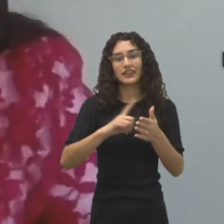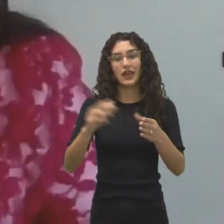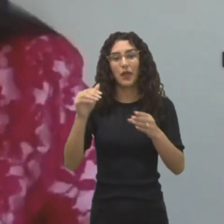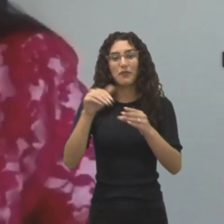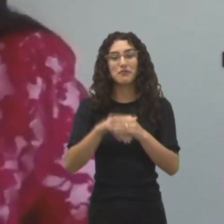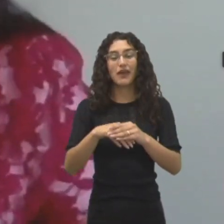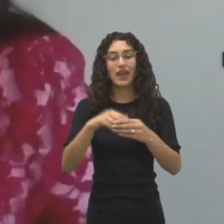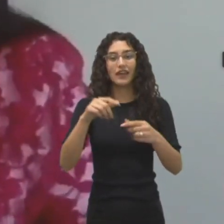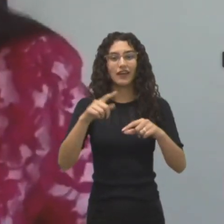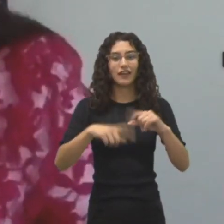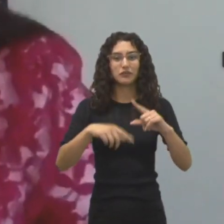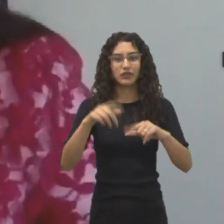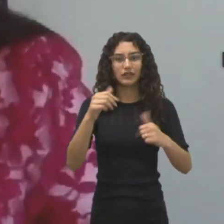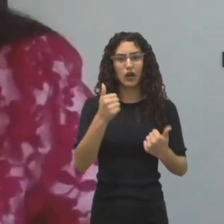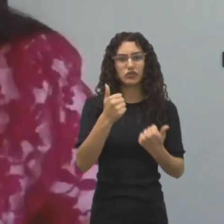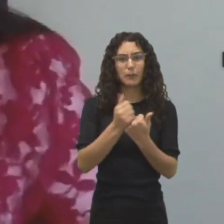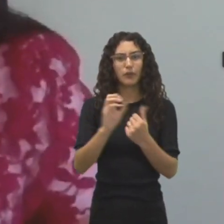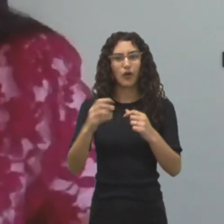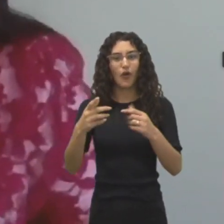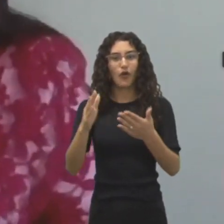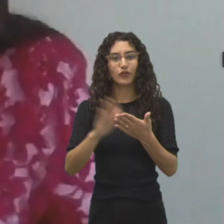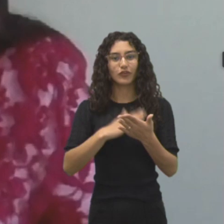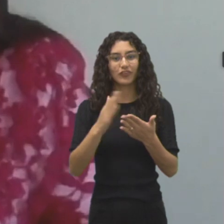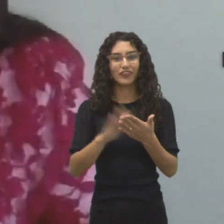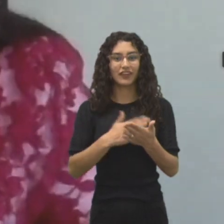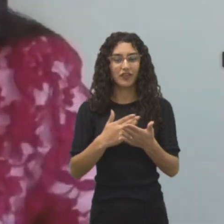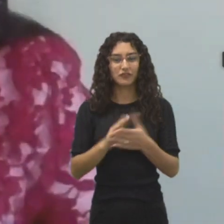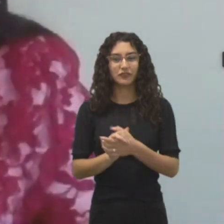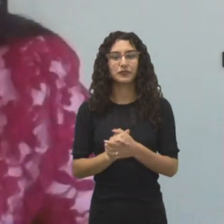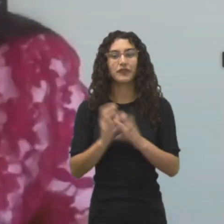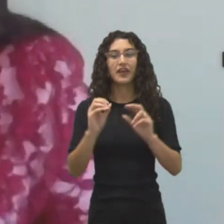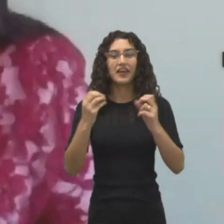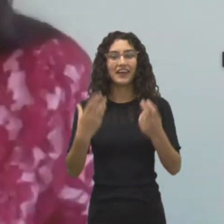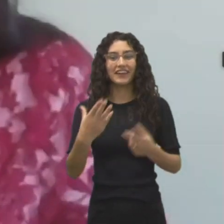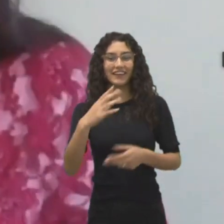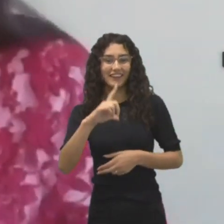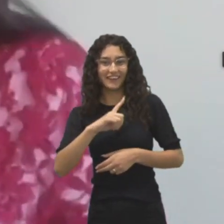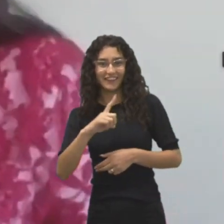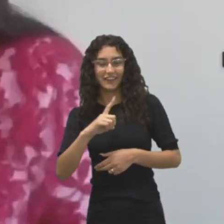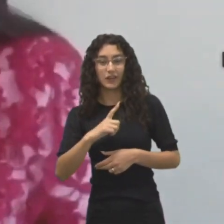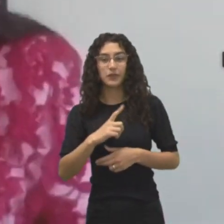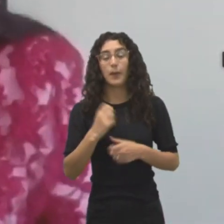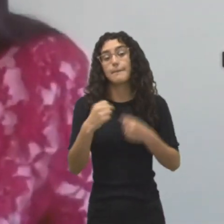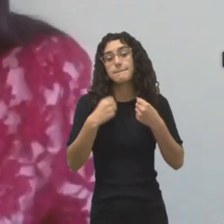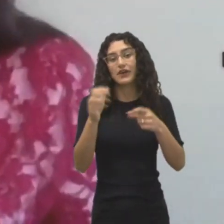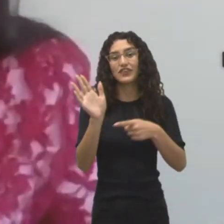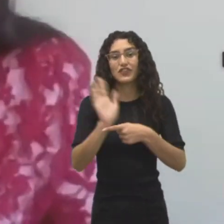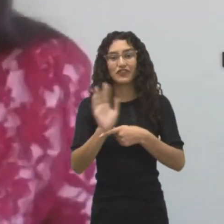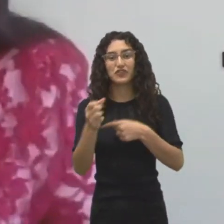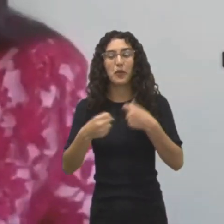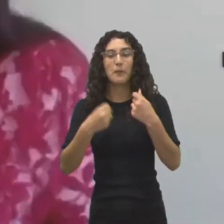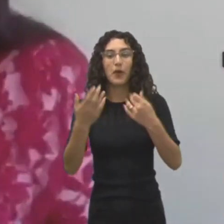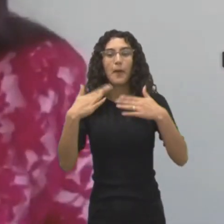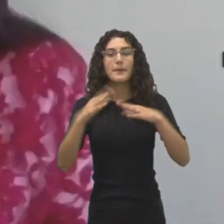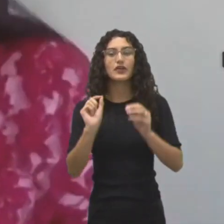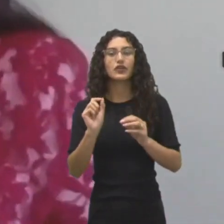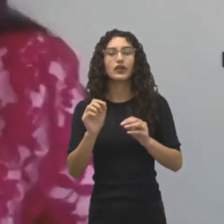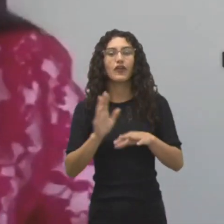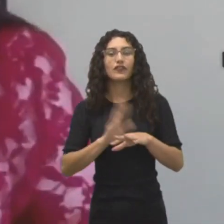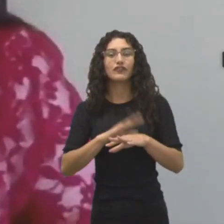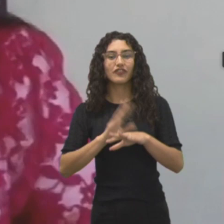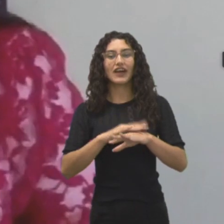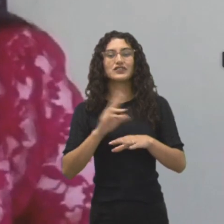de apoio ou no livro didático. Outras possibilidades que eu posso. Eu posso exibir o vídeo? Posso. Mas o que eu faço com esse